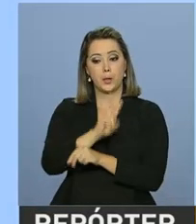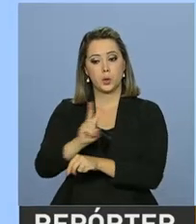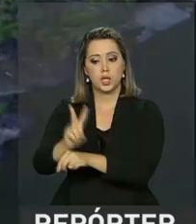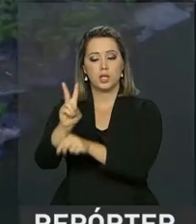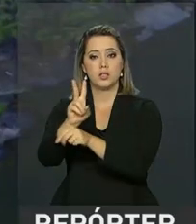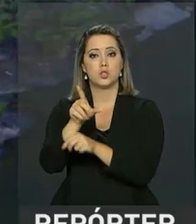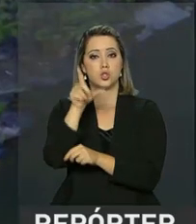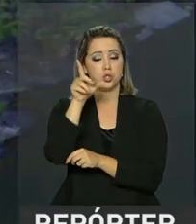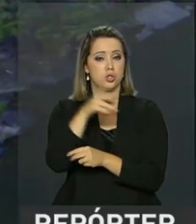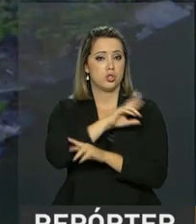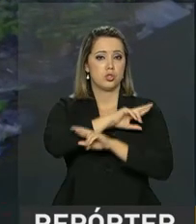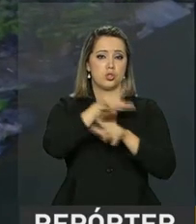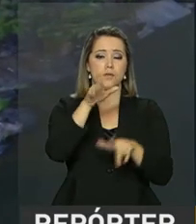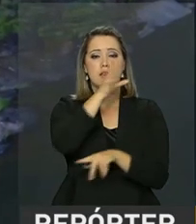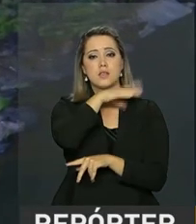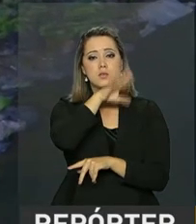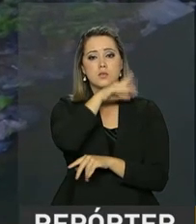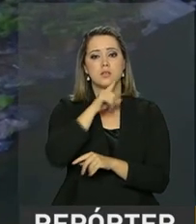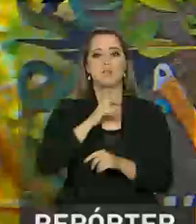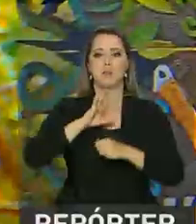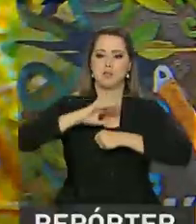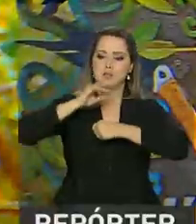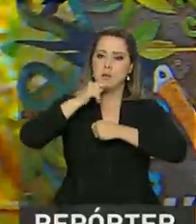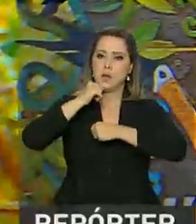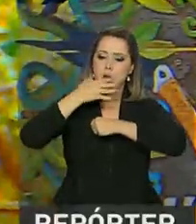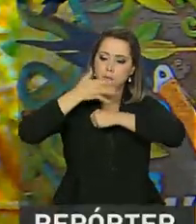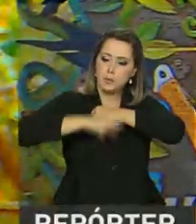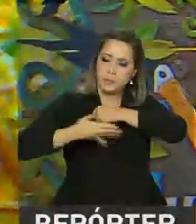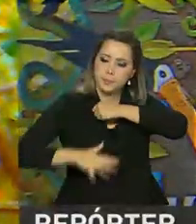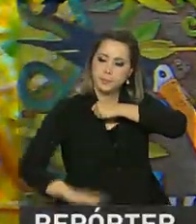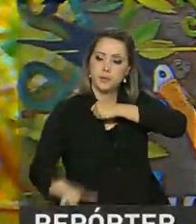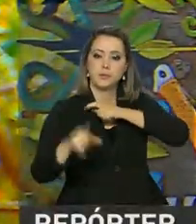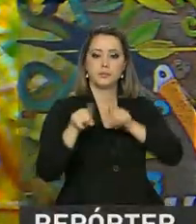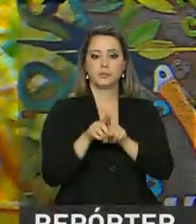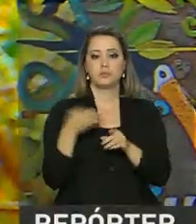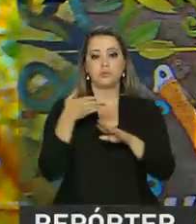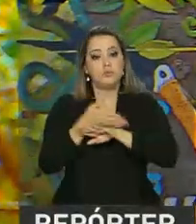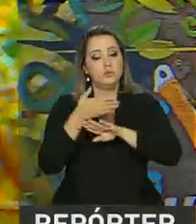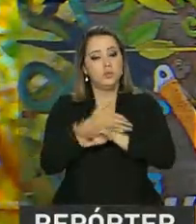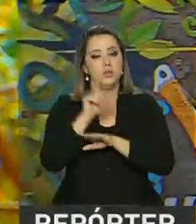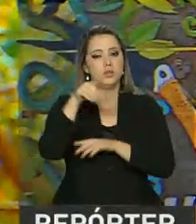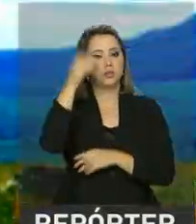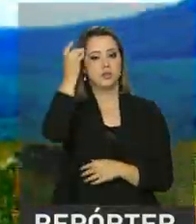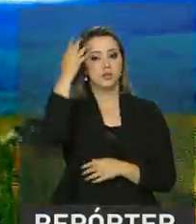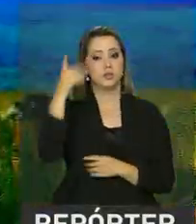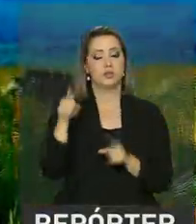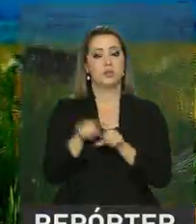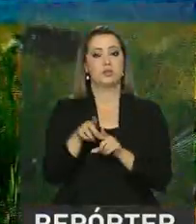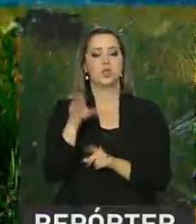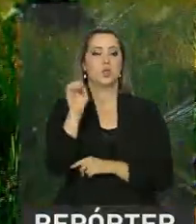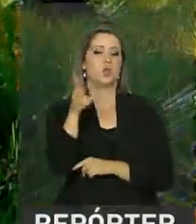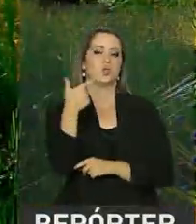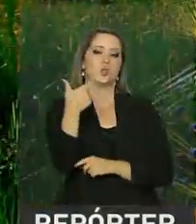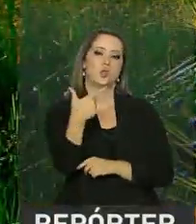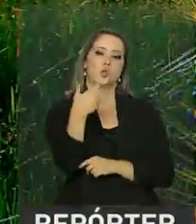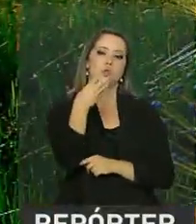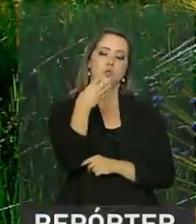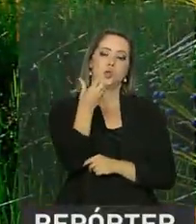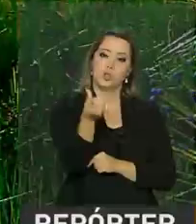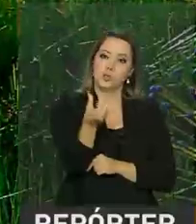extinção além de centenas de cachoeiras o acesso à Chapada dos Veadeiros é fácil fica apenas